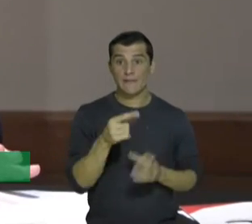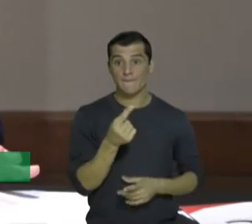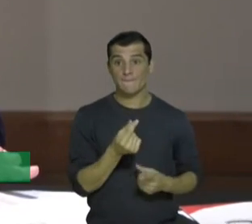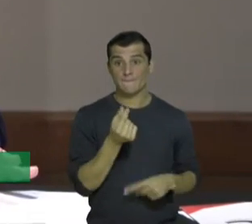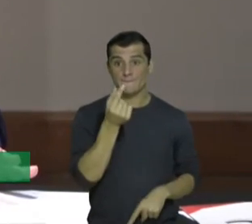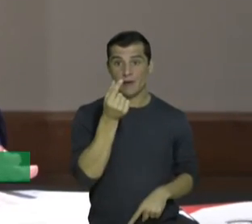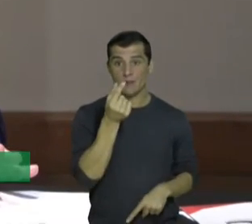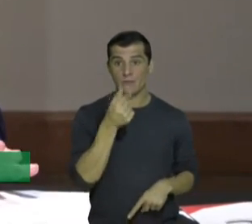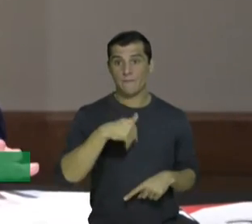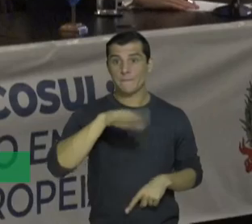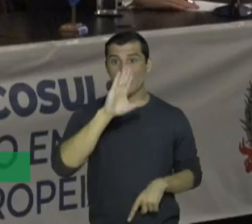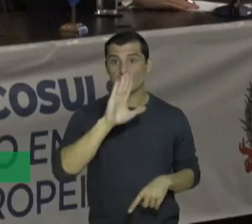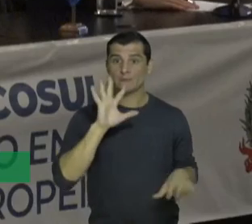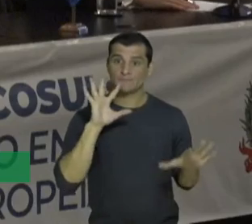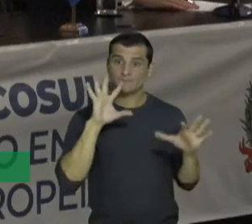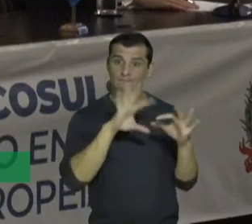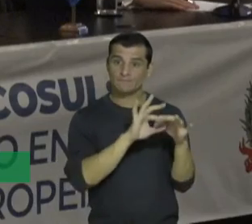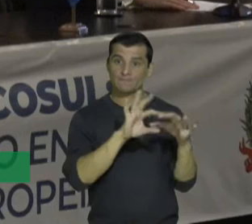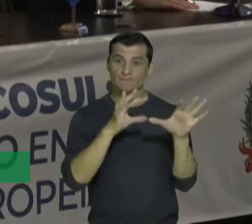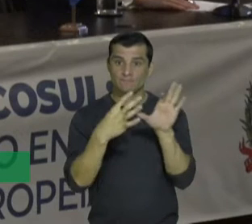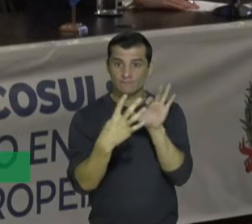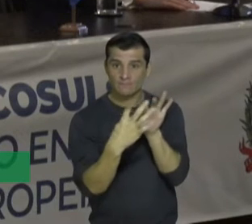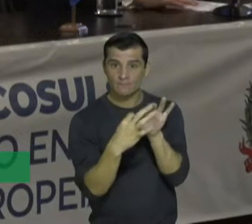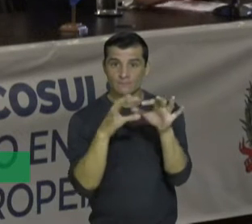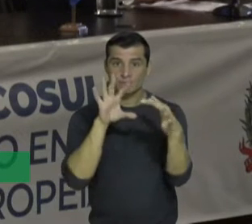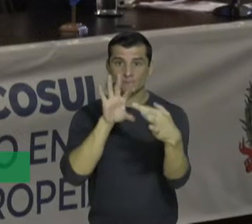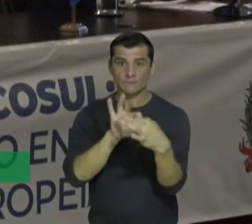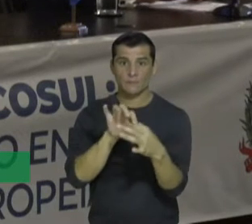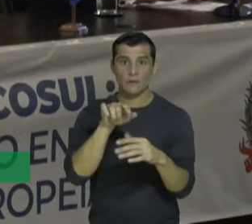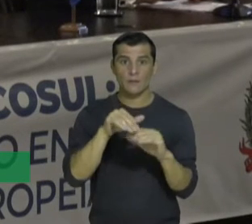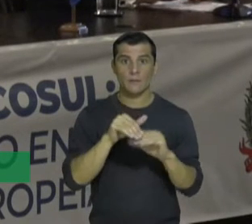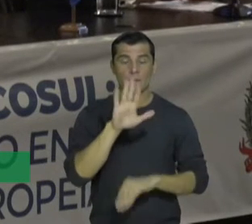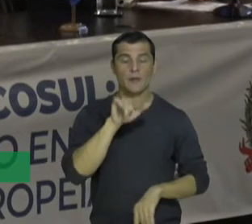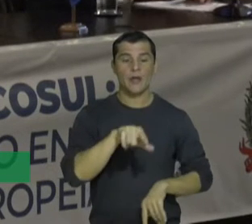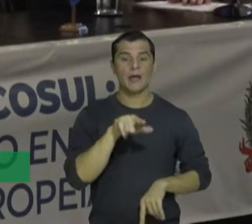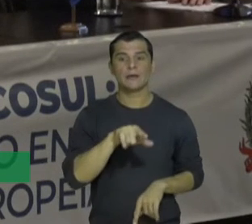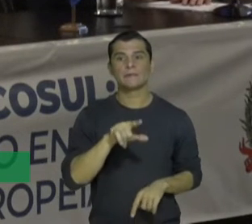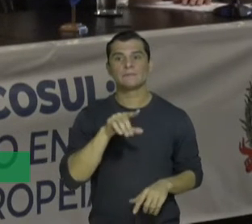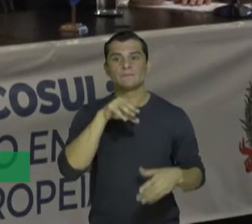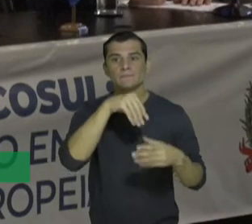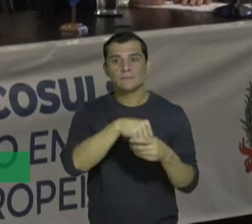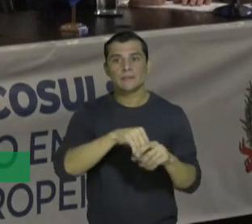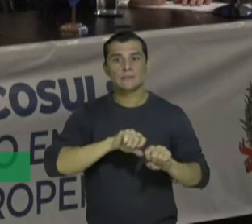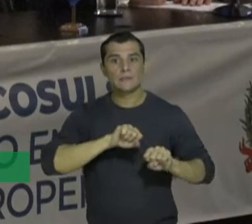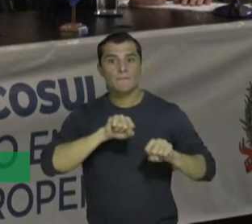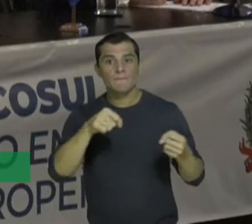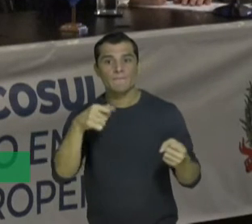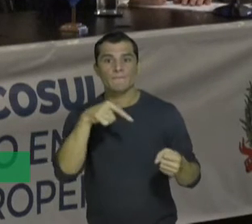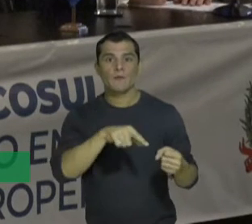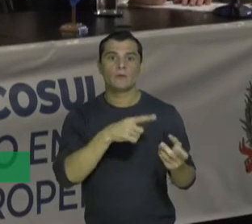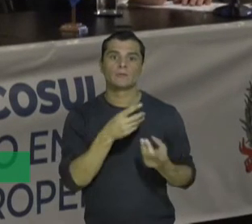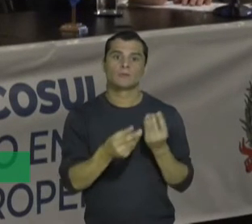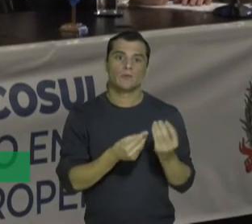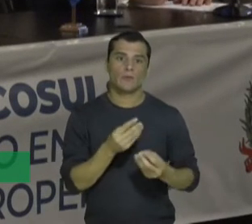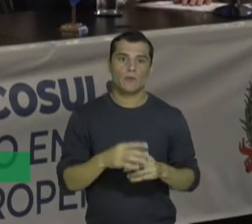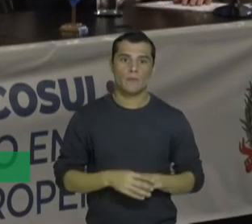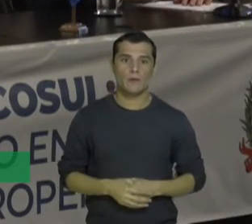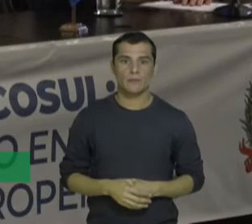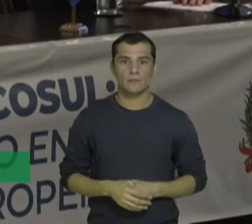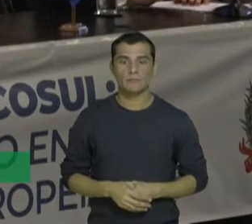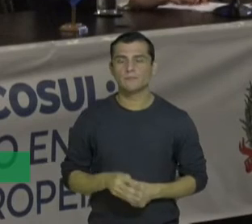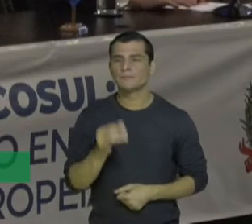conectar então é uma coisa que pode suar S não sei se você tem concorda comigo se faz sentido para você